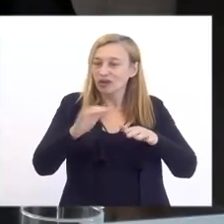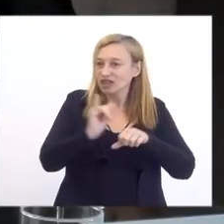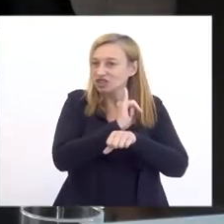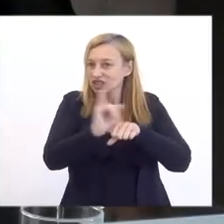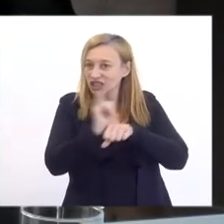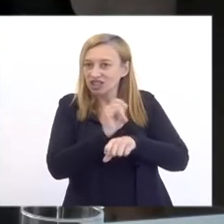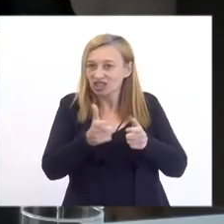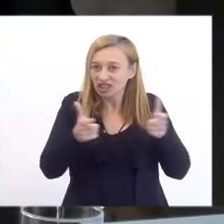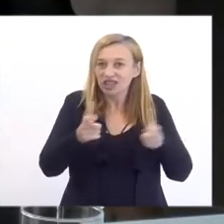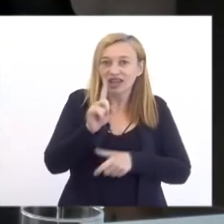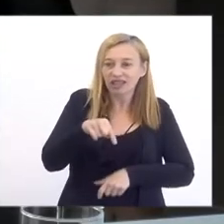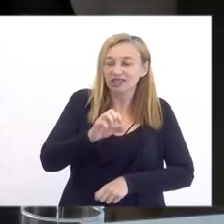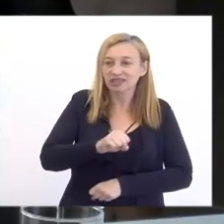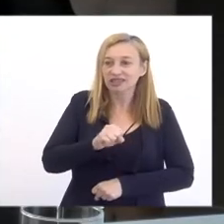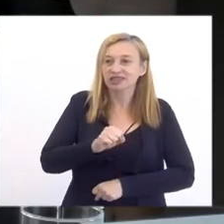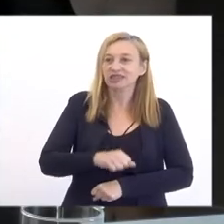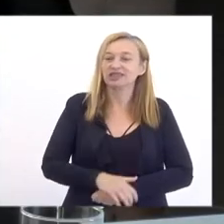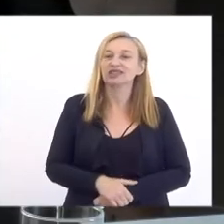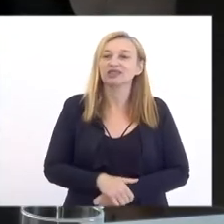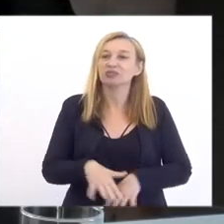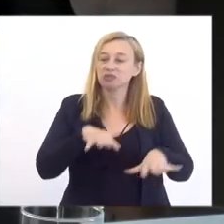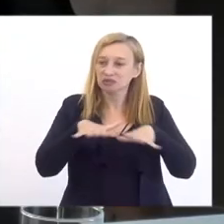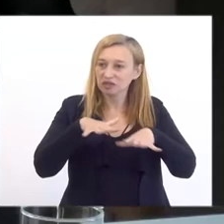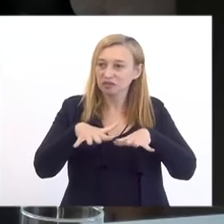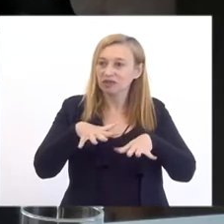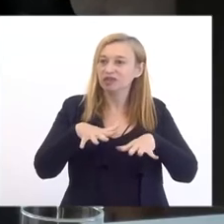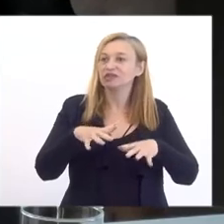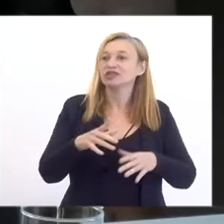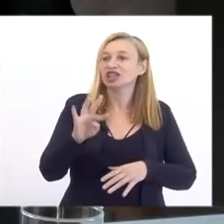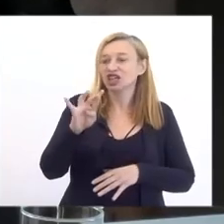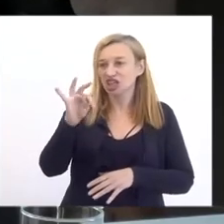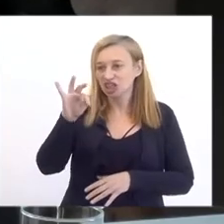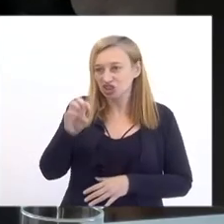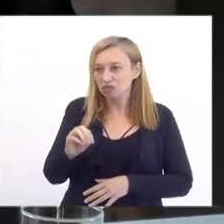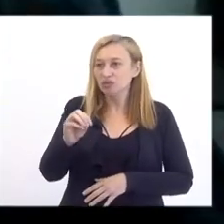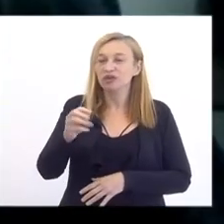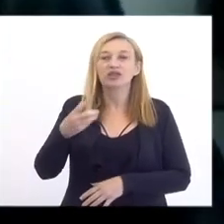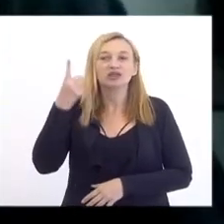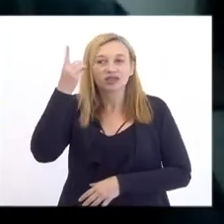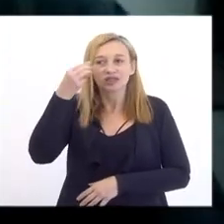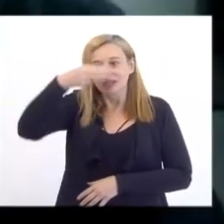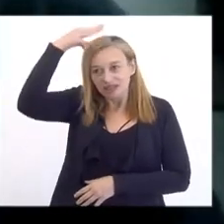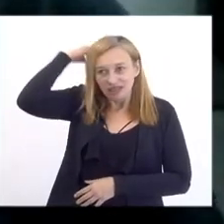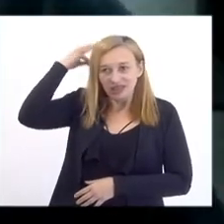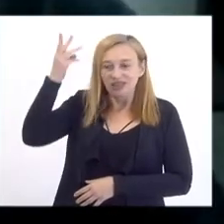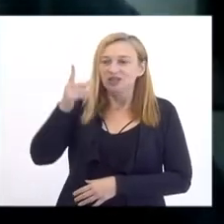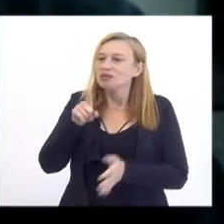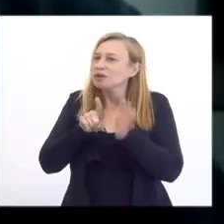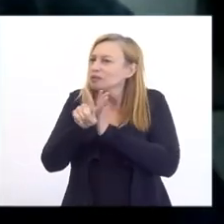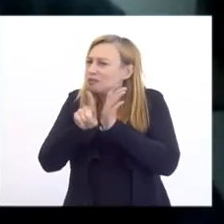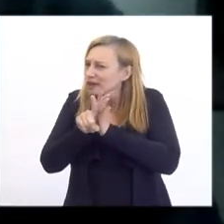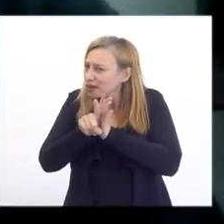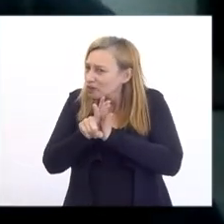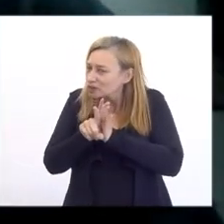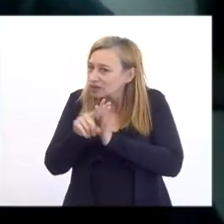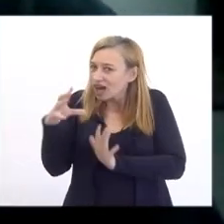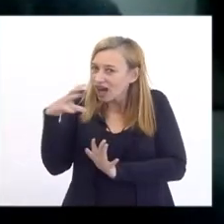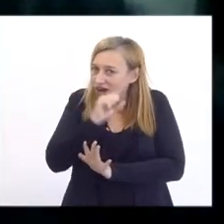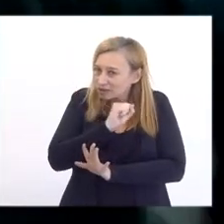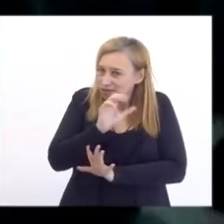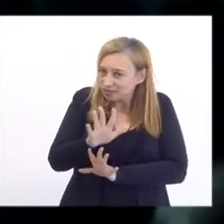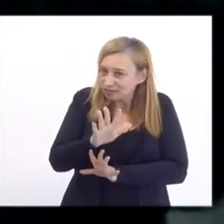Muito bonito, velho. Movimento e ritmo. Márcio Pacheco, uma pergunta dispersiva, mas muito